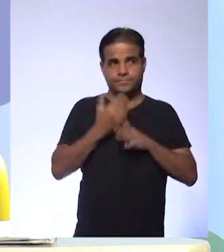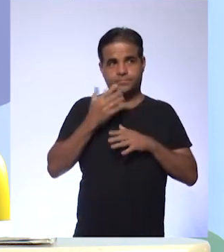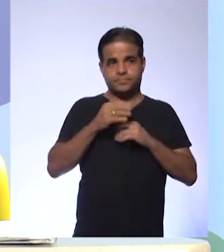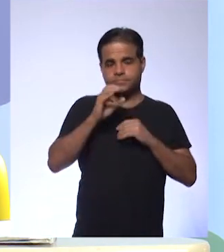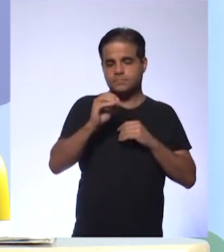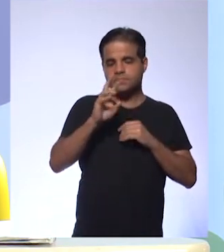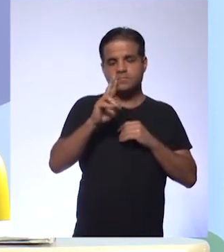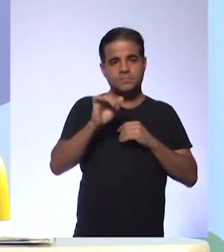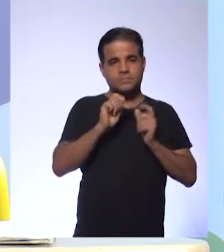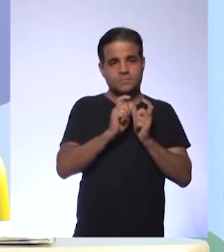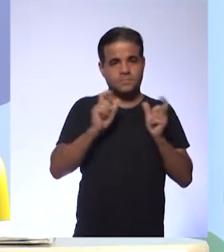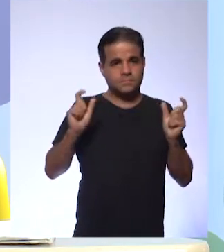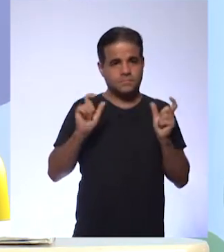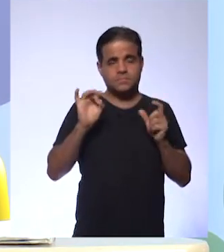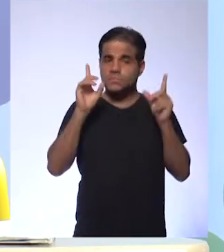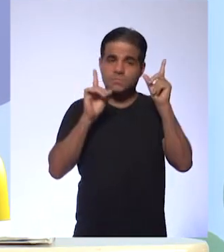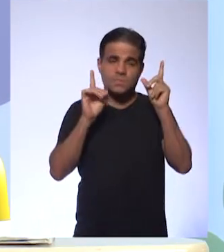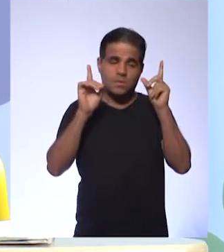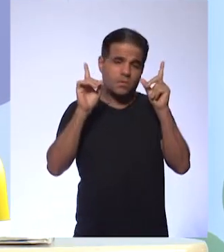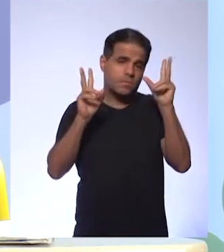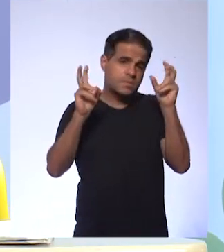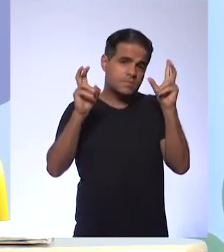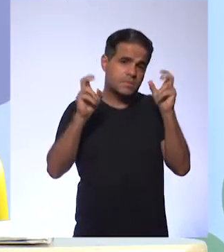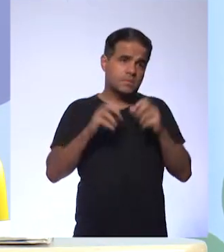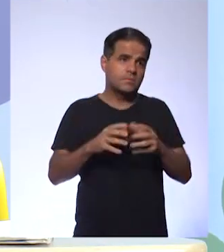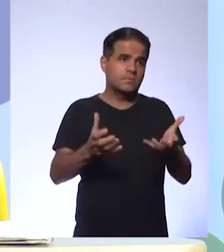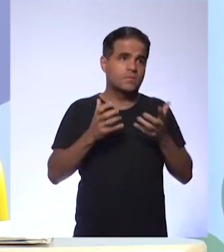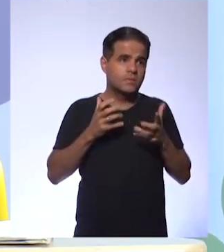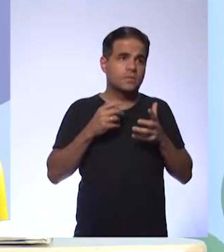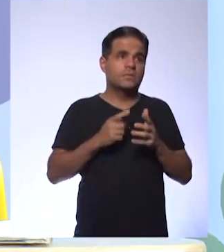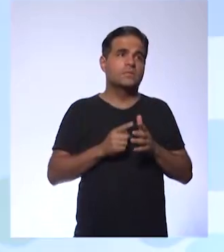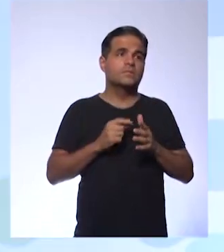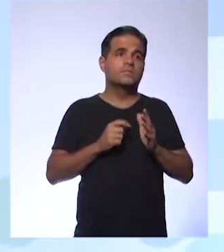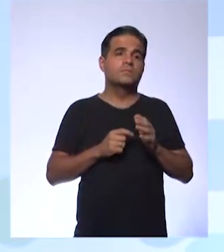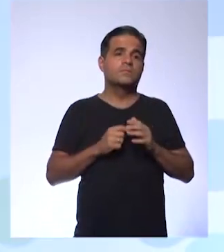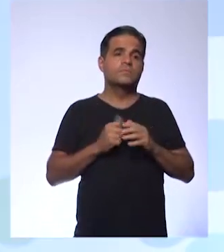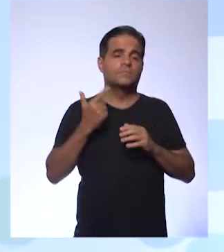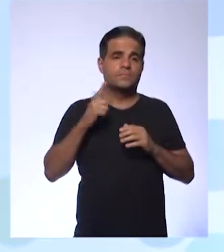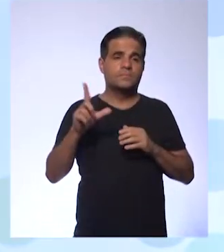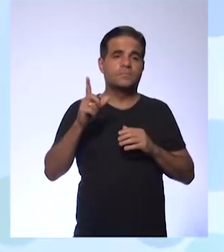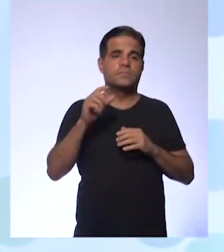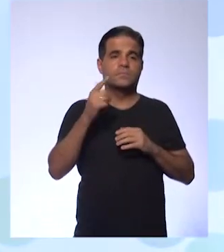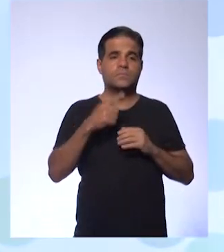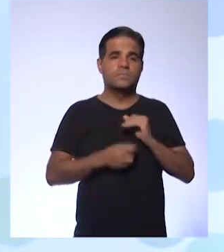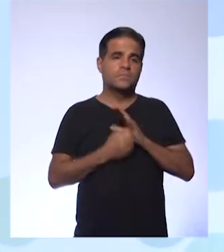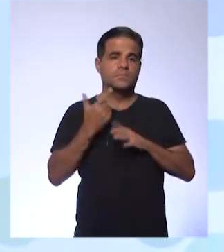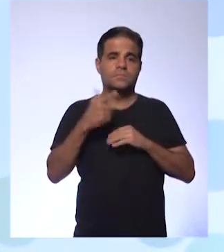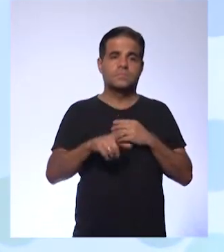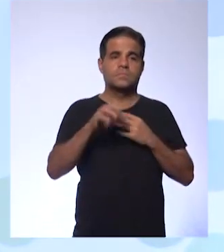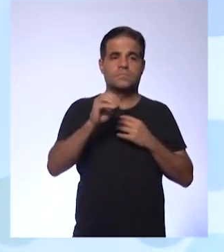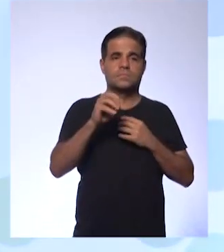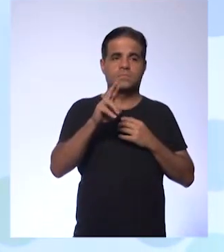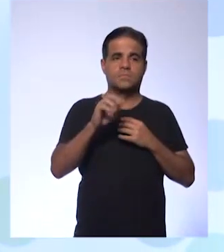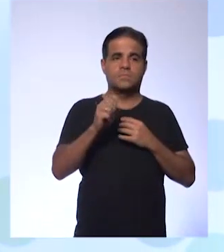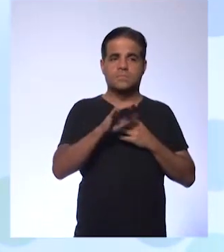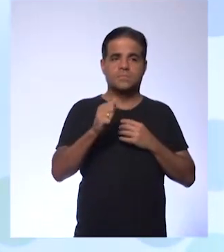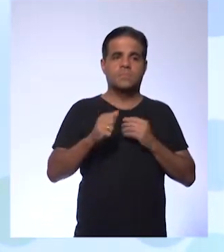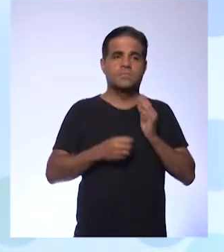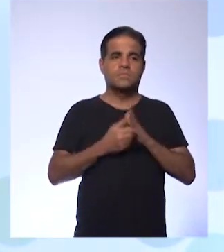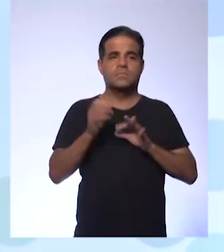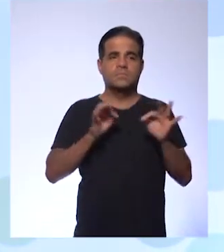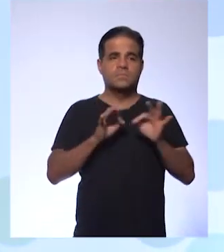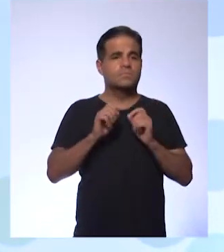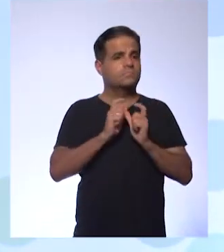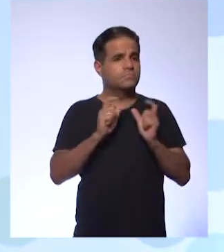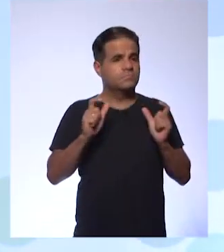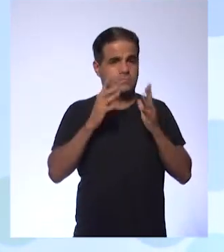ser somente por uma expressão Aí que... eu queria que eles viessem com uma outra oração, não é Ah, isso? então tá, Queria que eles fossem ok. mais Tá. elaborados.